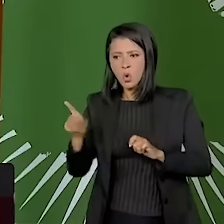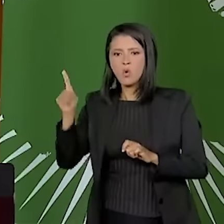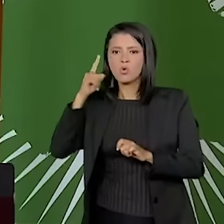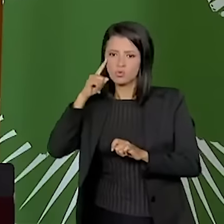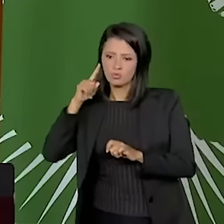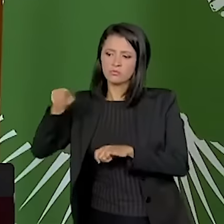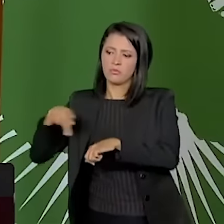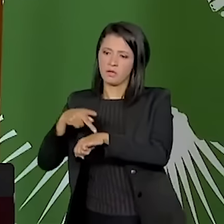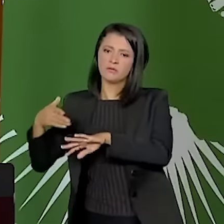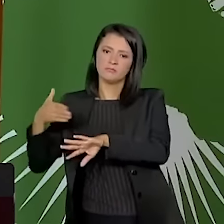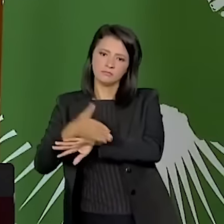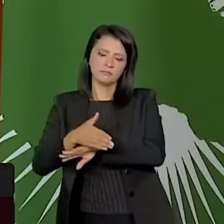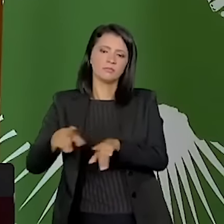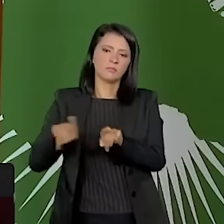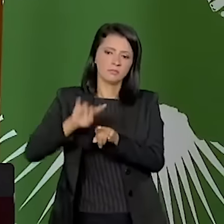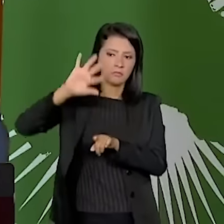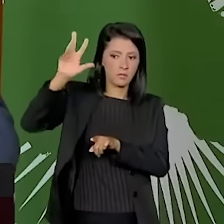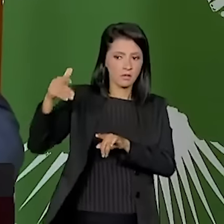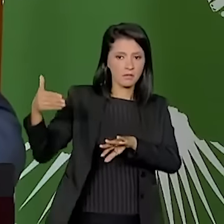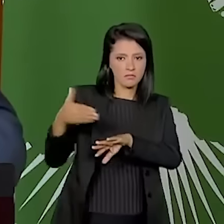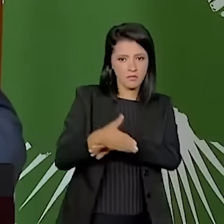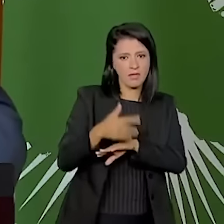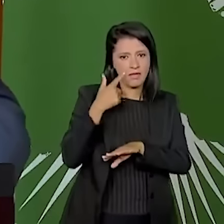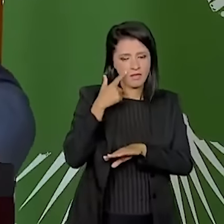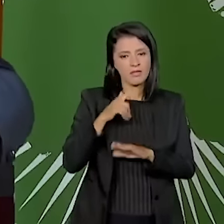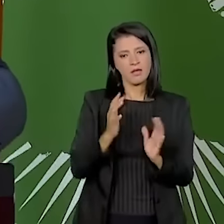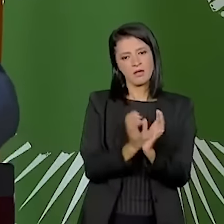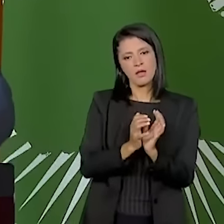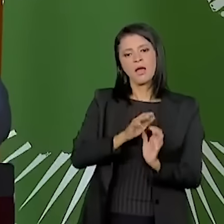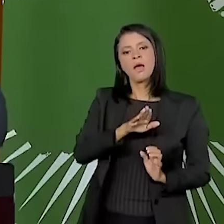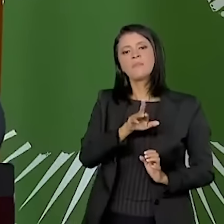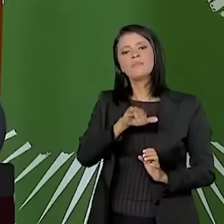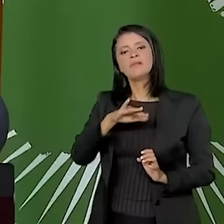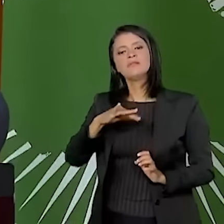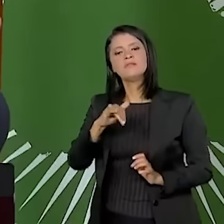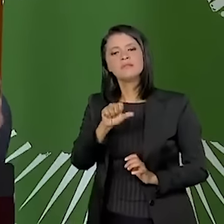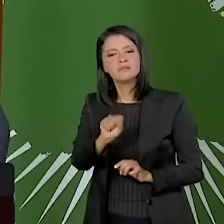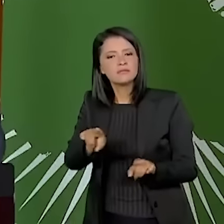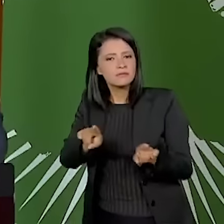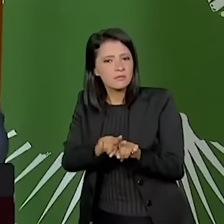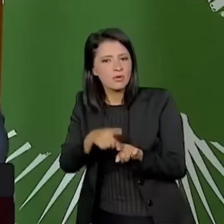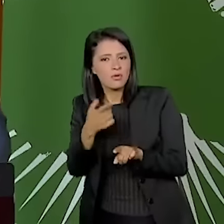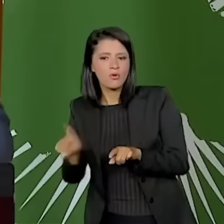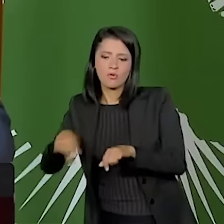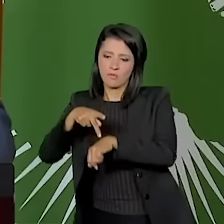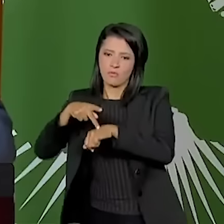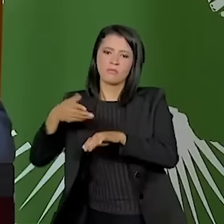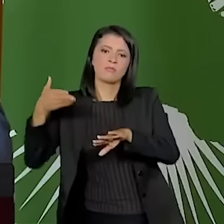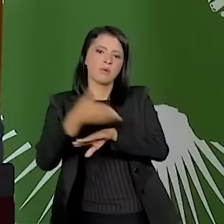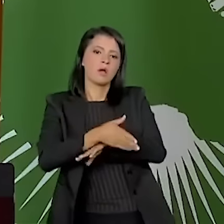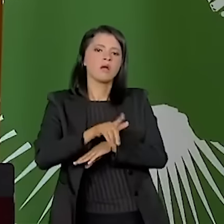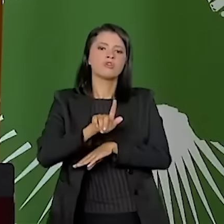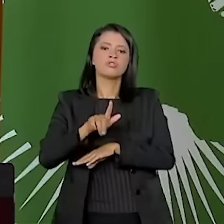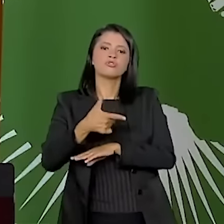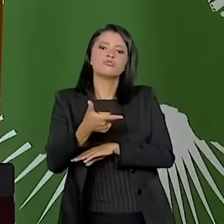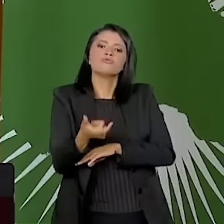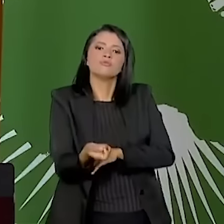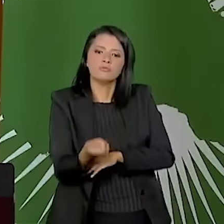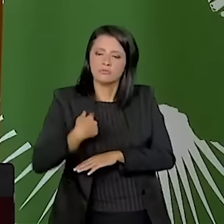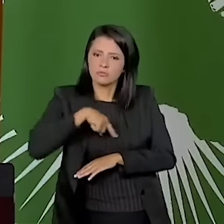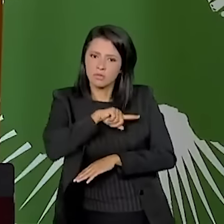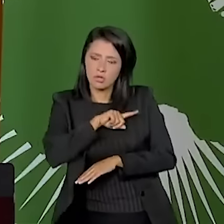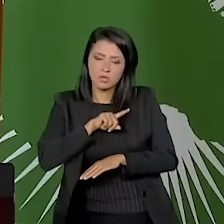BRICS, da África para os BRICS, nós achamos que é preciso outros países da África participar do G20, mas nós estamos